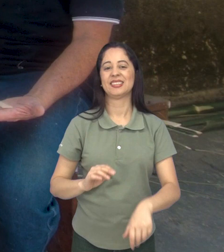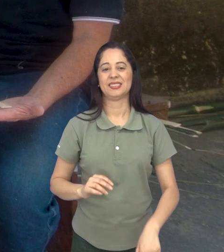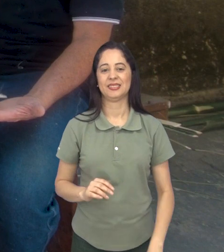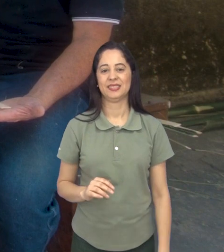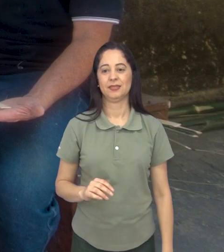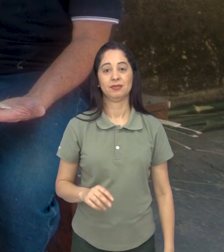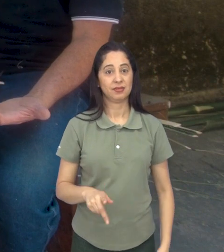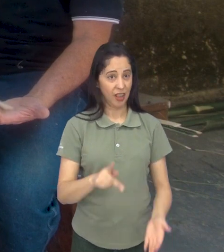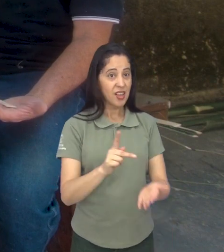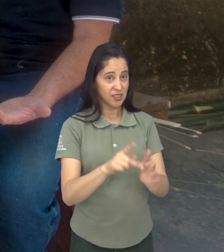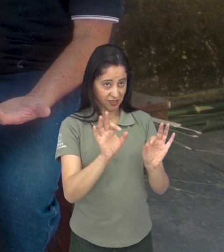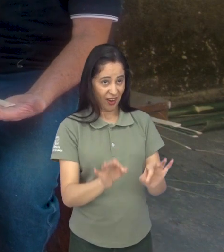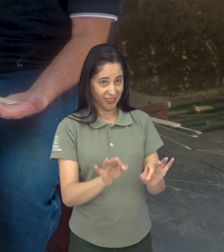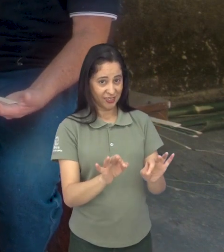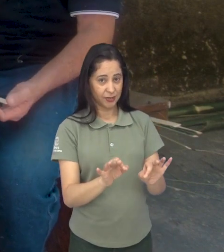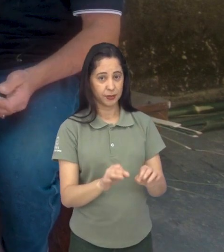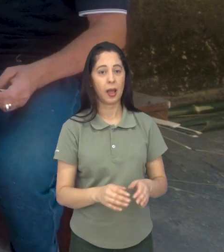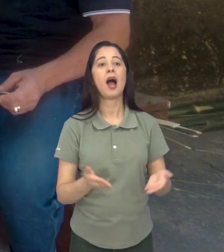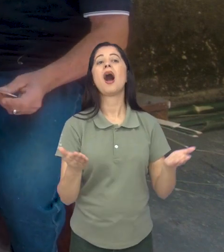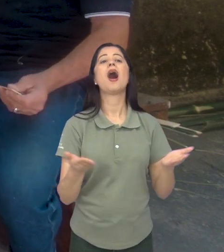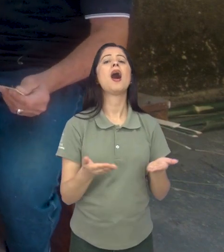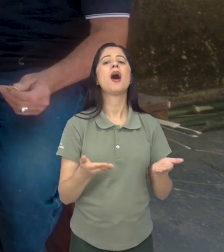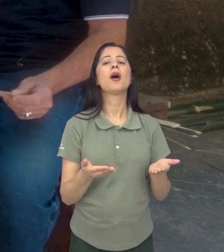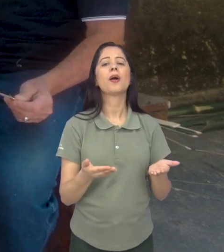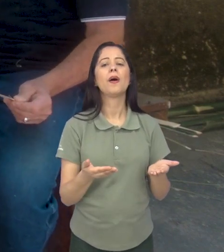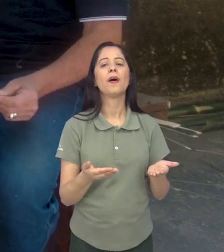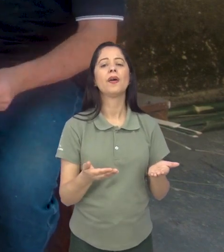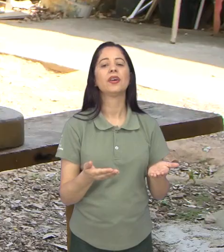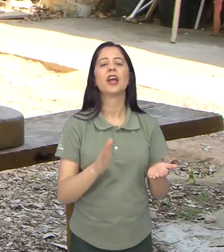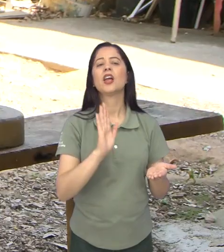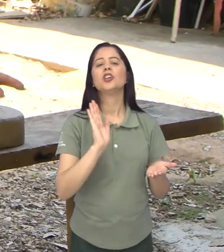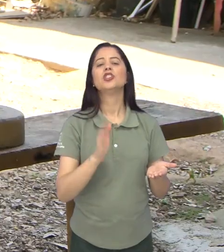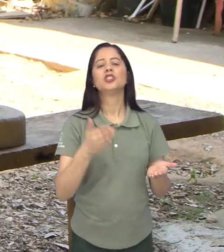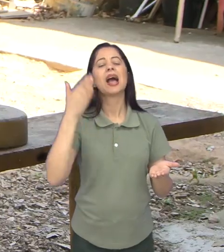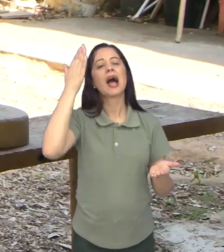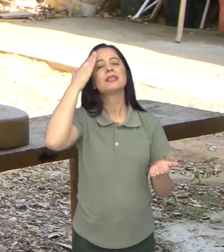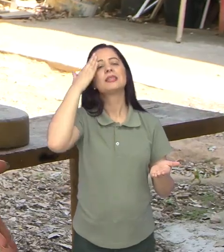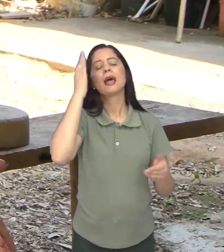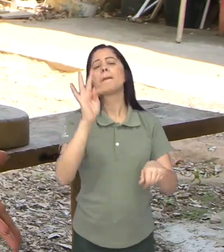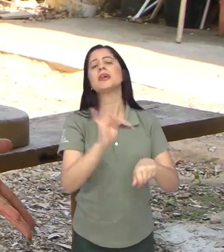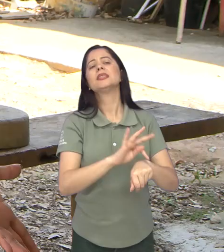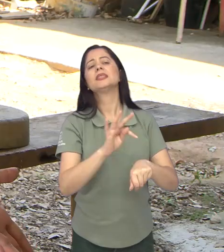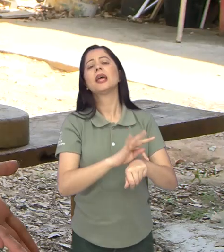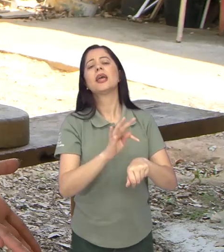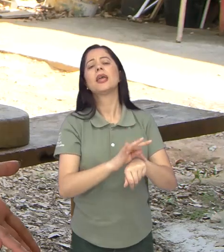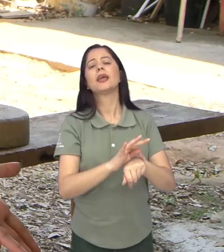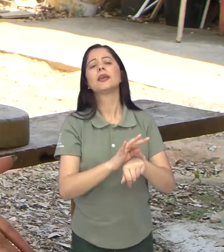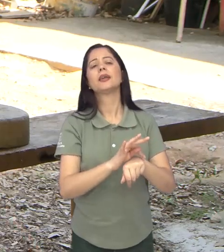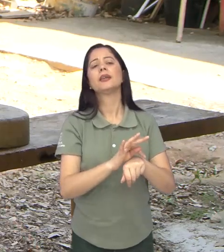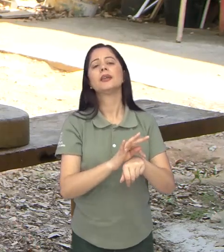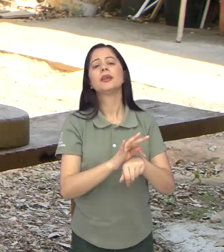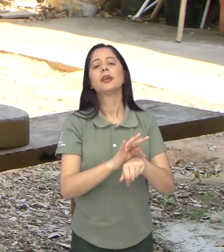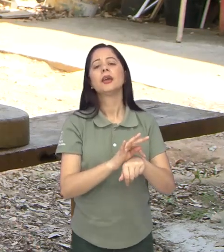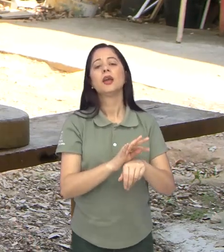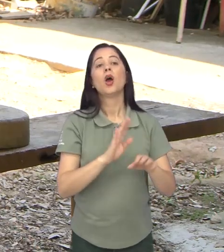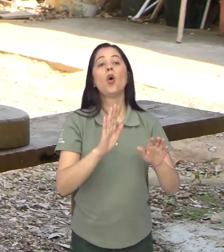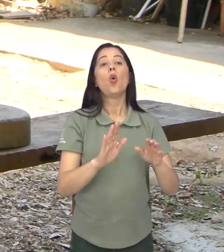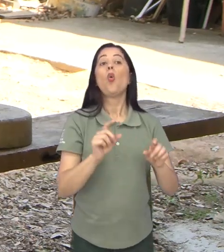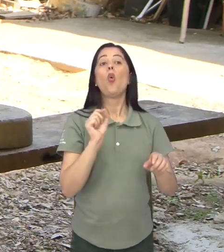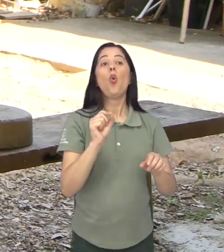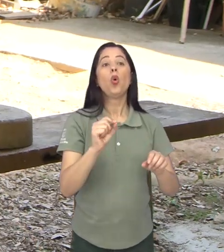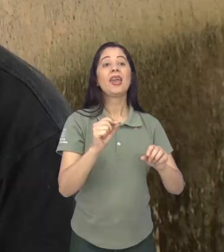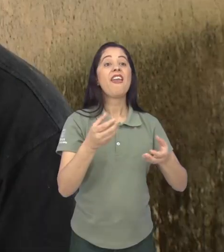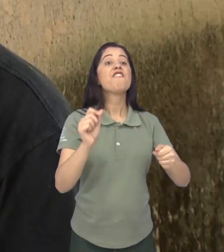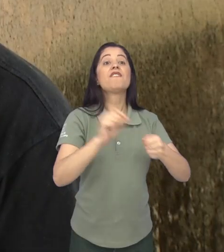bambu. É isso aí, né? Mas agora que a gente já sabe a técnica, qual é